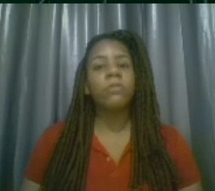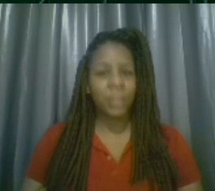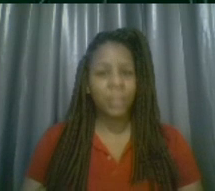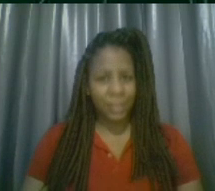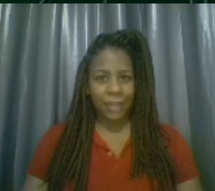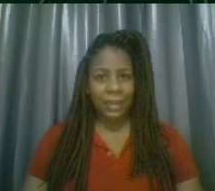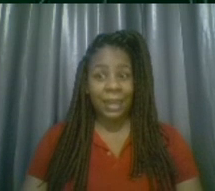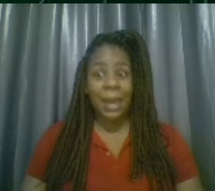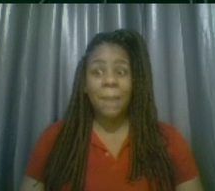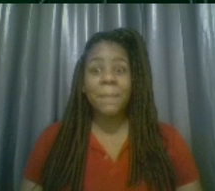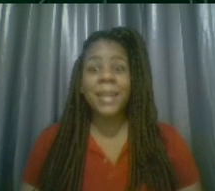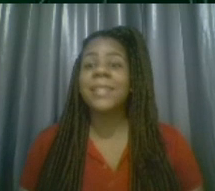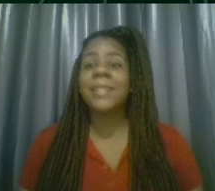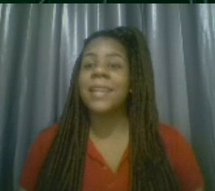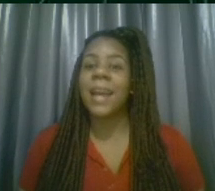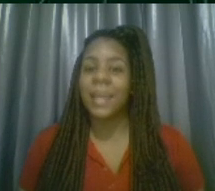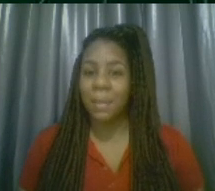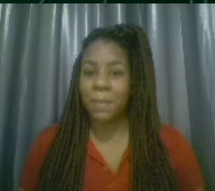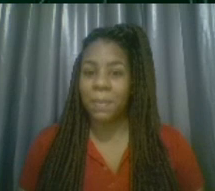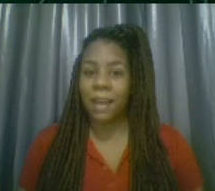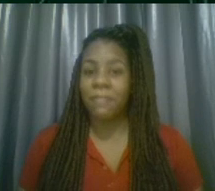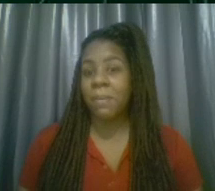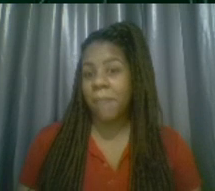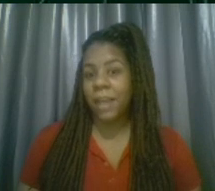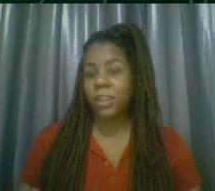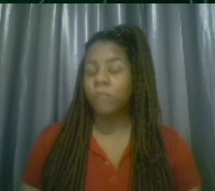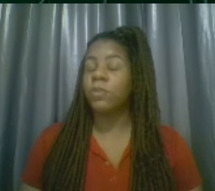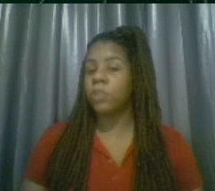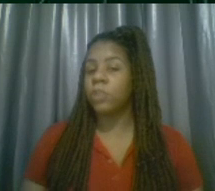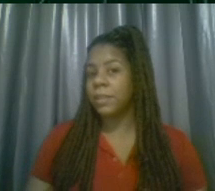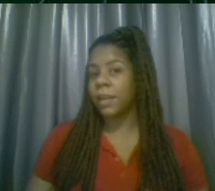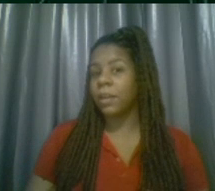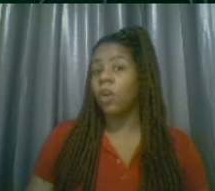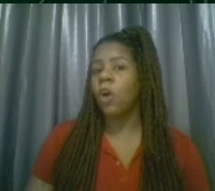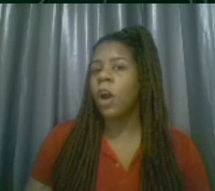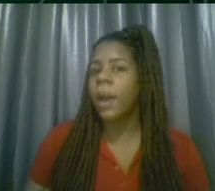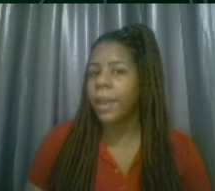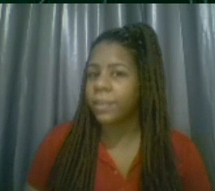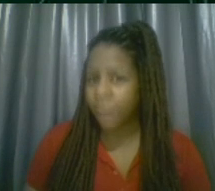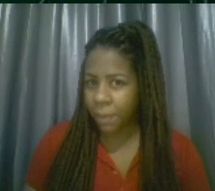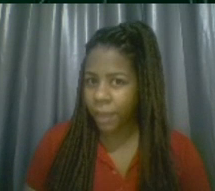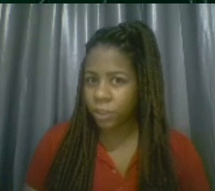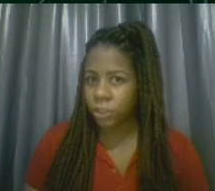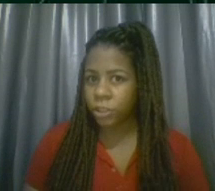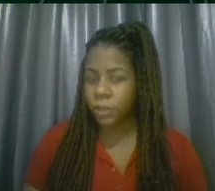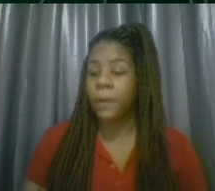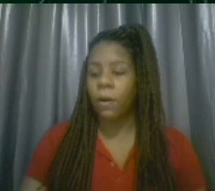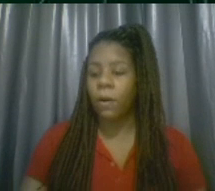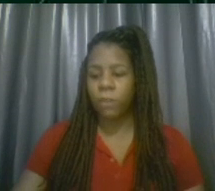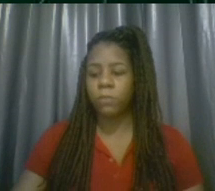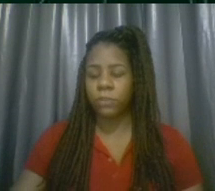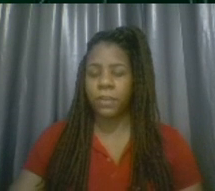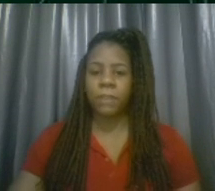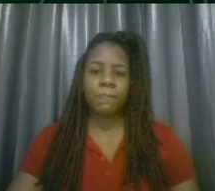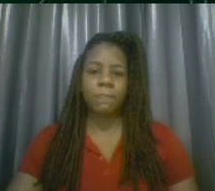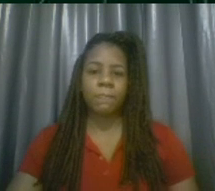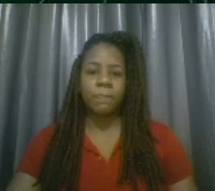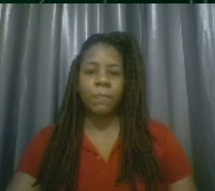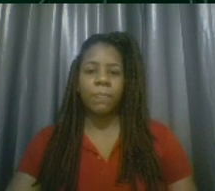foi utilizada. Mas será que a palavra mais foi utilizada corretamente? Vamos